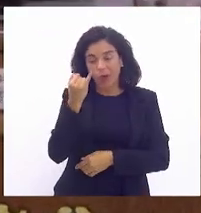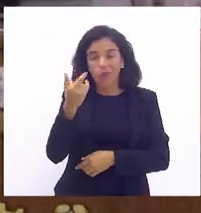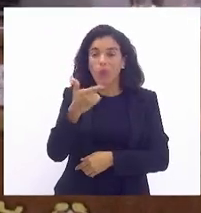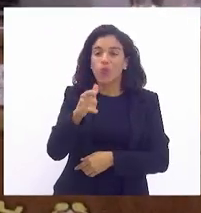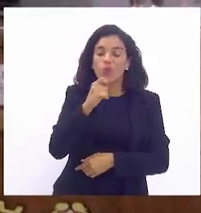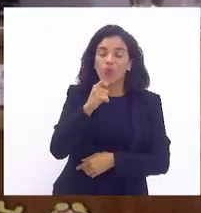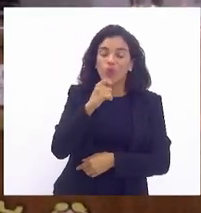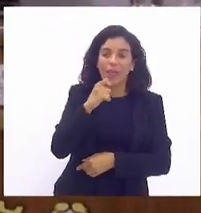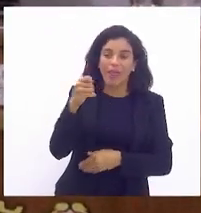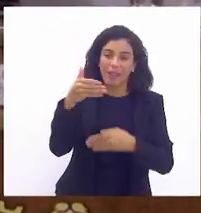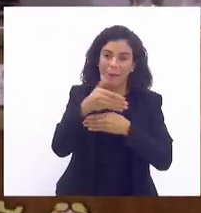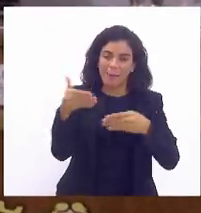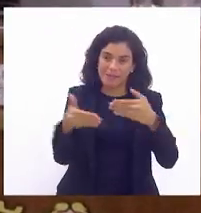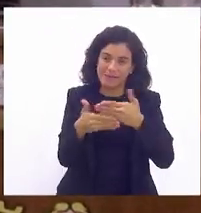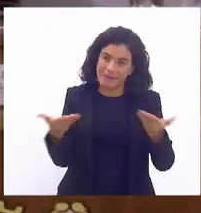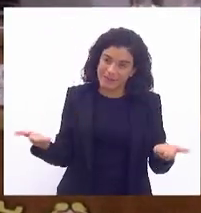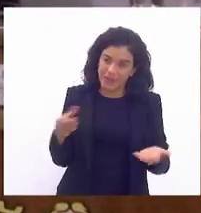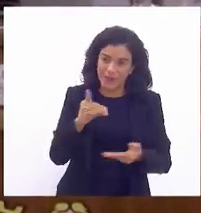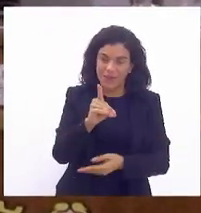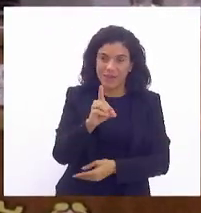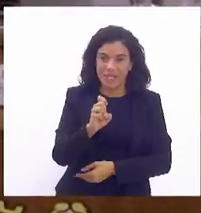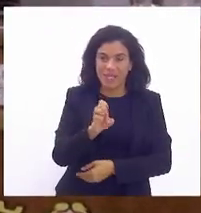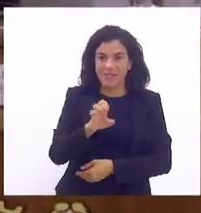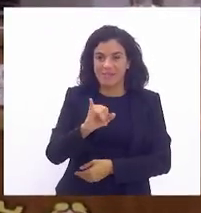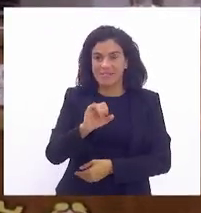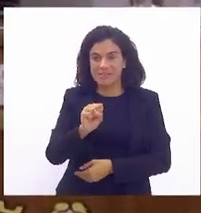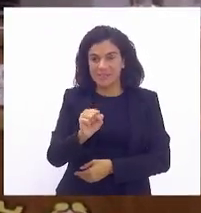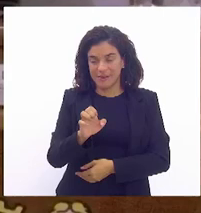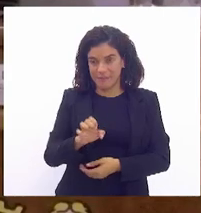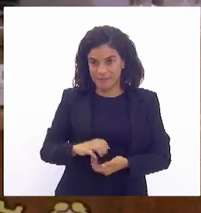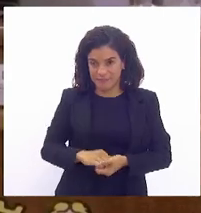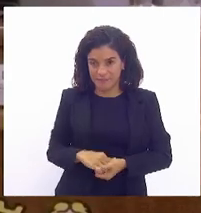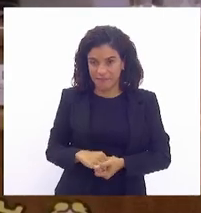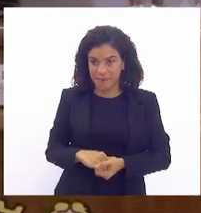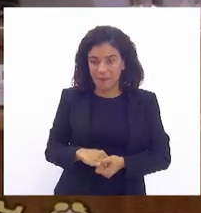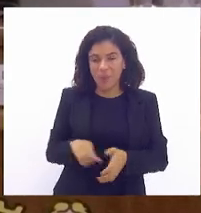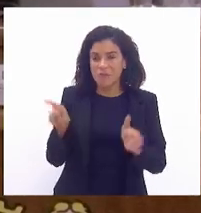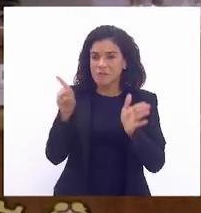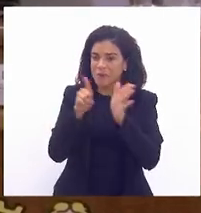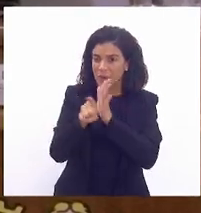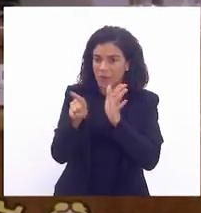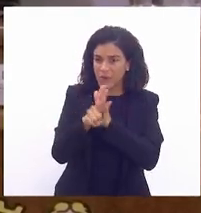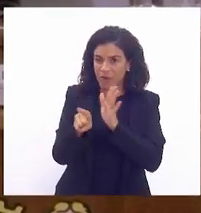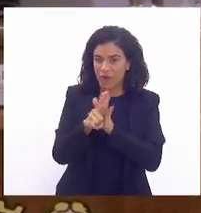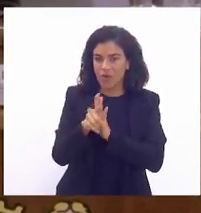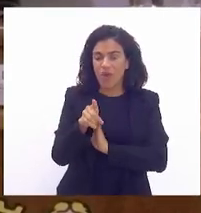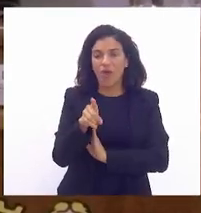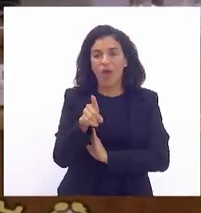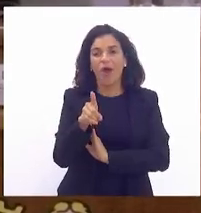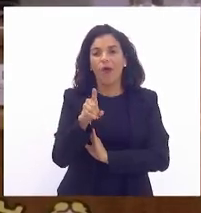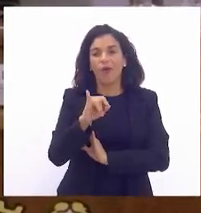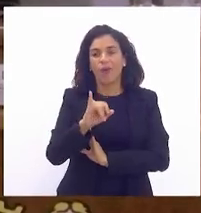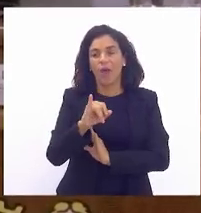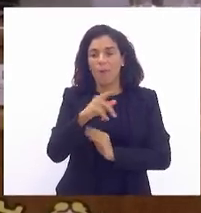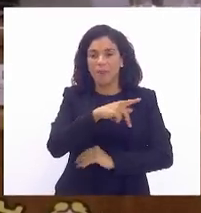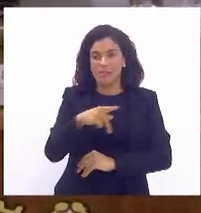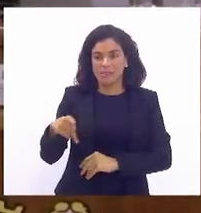apresentação deles. A gente questionou ao Fio do INEA, presidente do